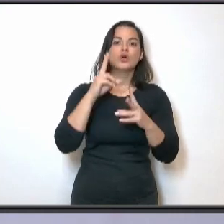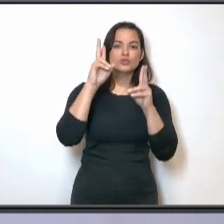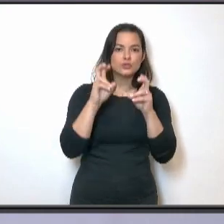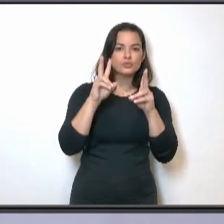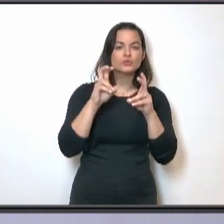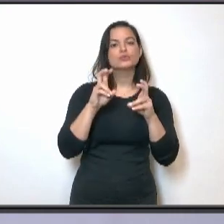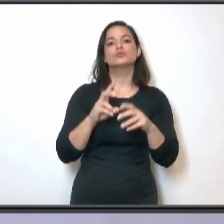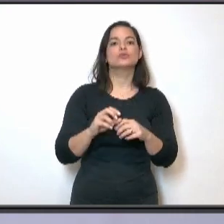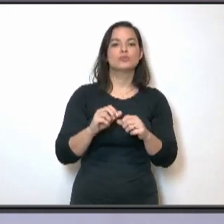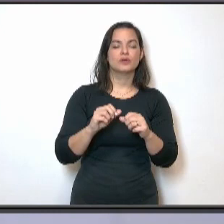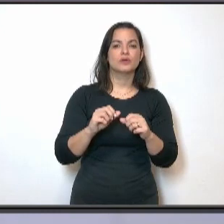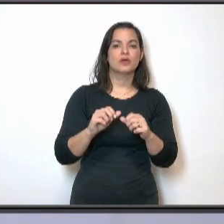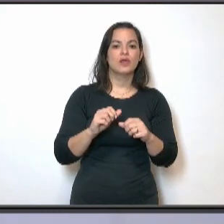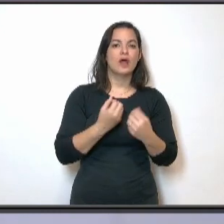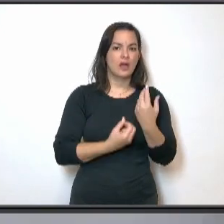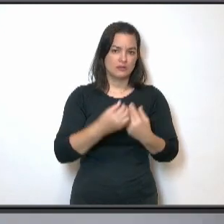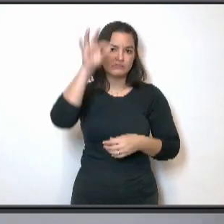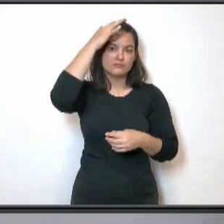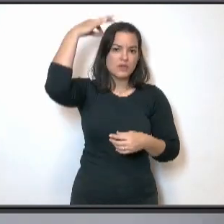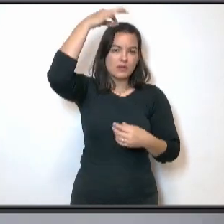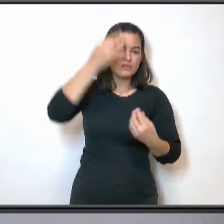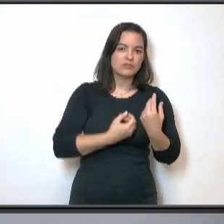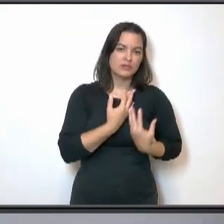num congresso da Fiel, em que ele conta o testemunho